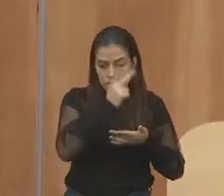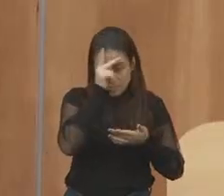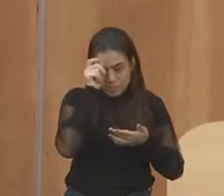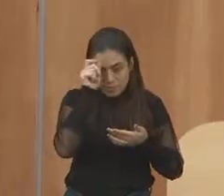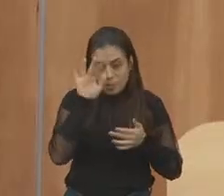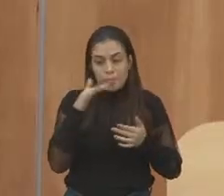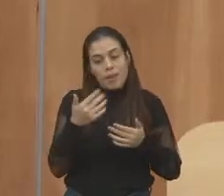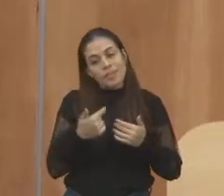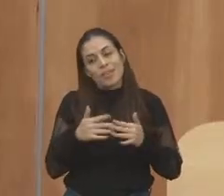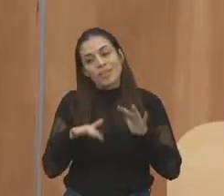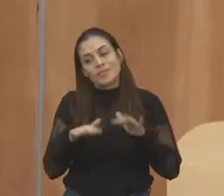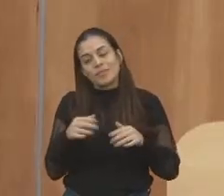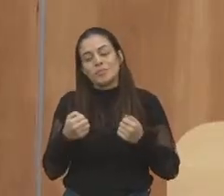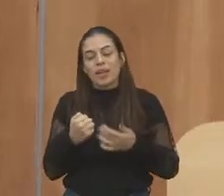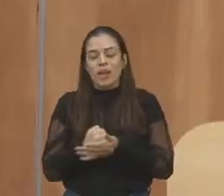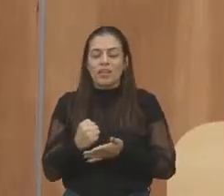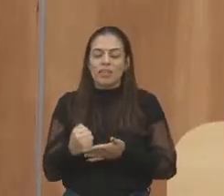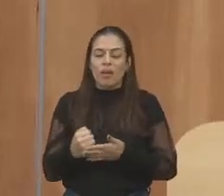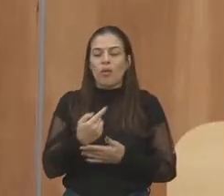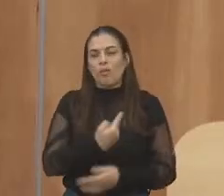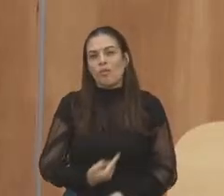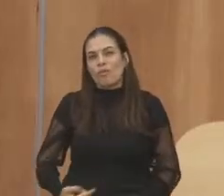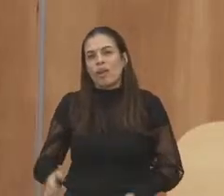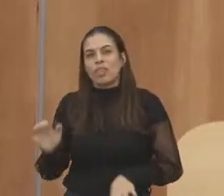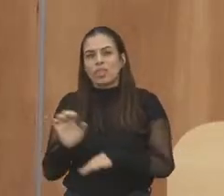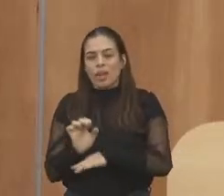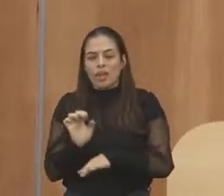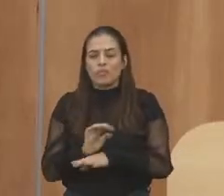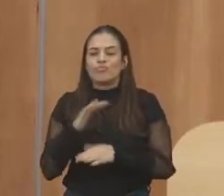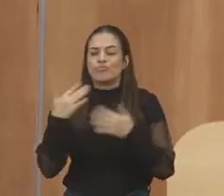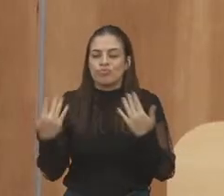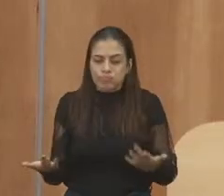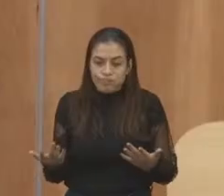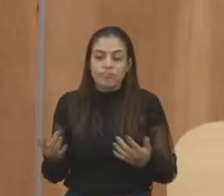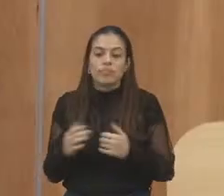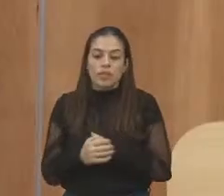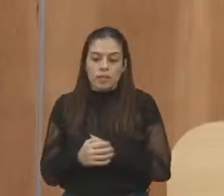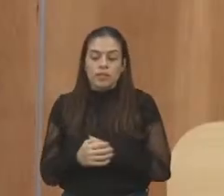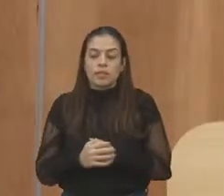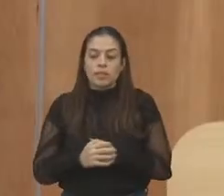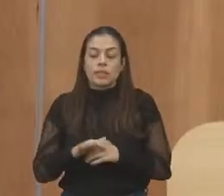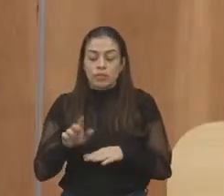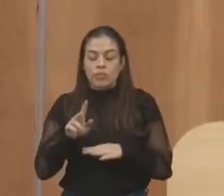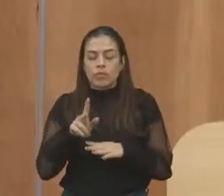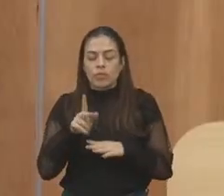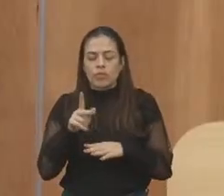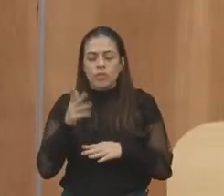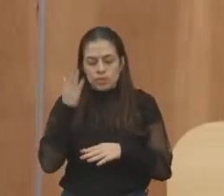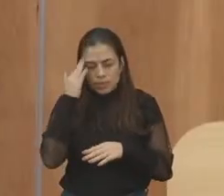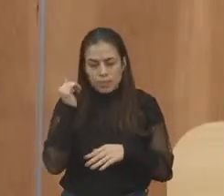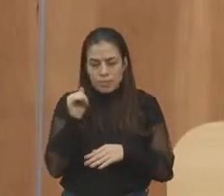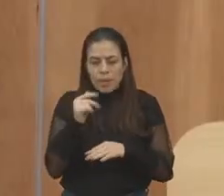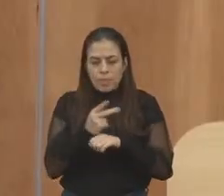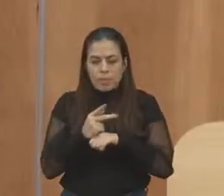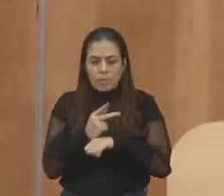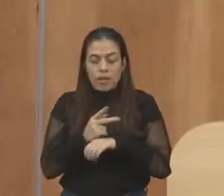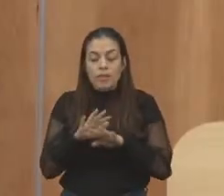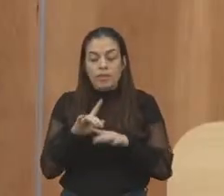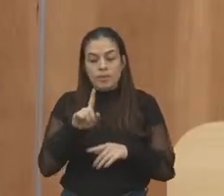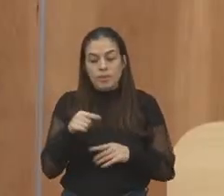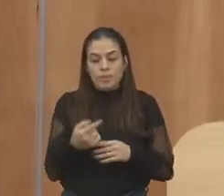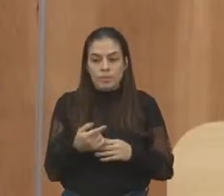depende de prazos como de cartório, do governo do estado. Então eu vou checar e agradeço a sua ponderação e a sua